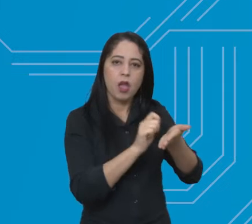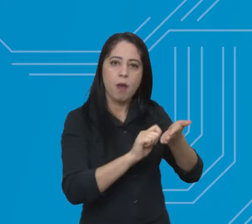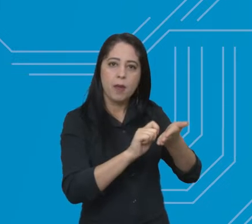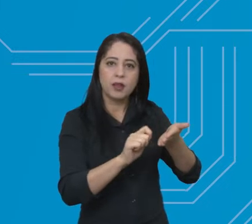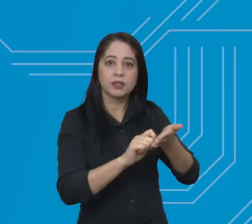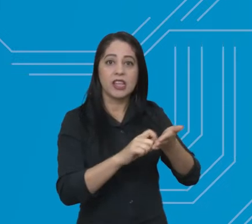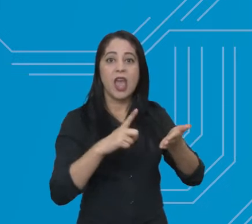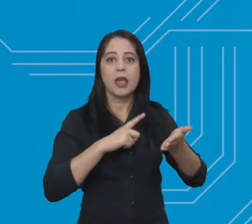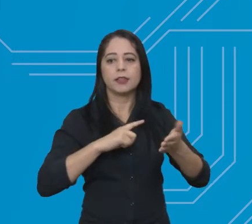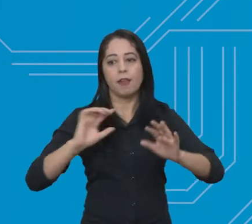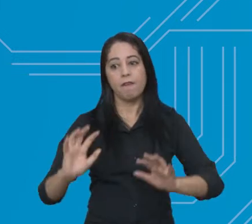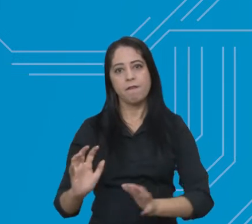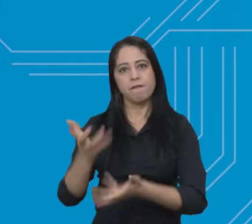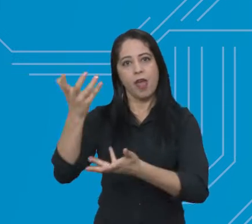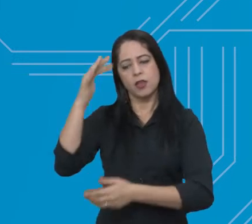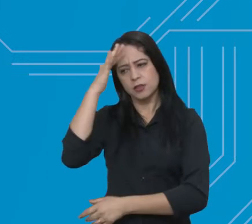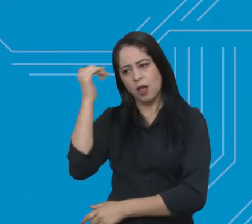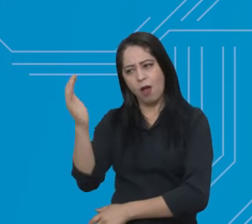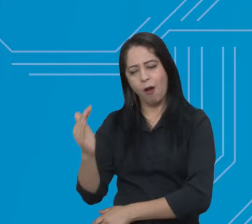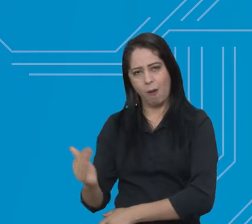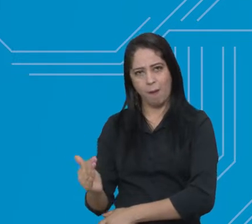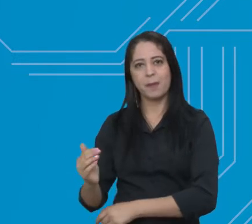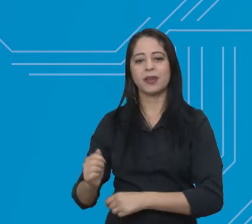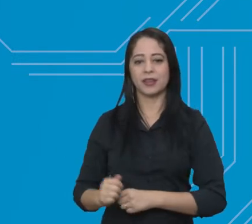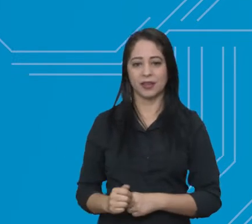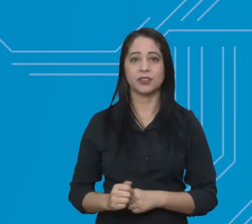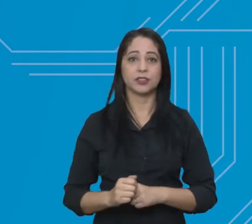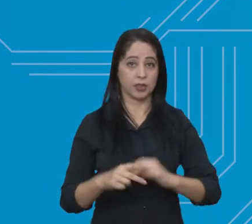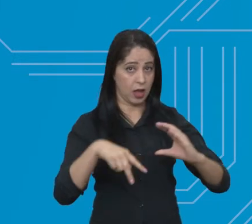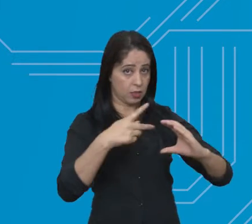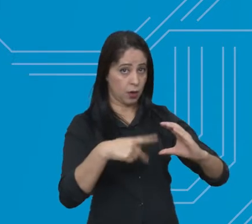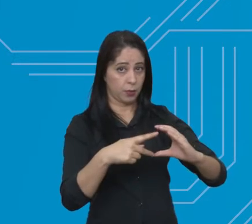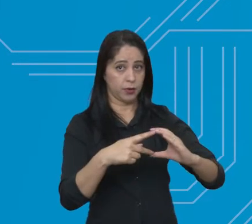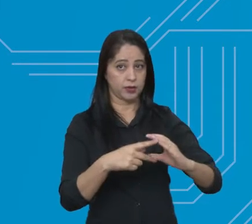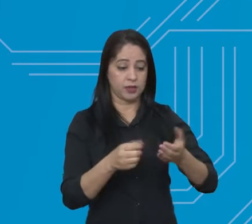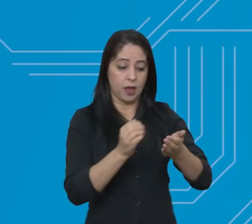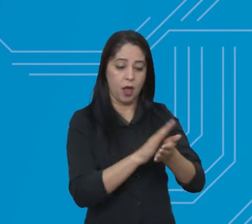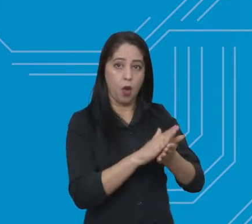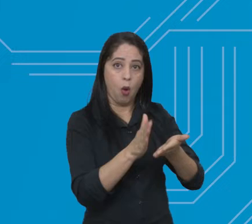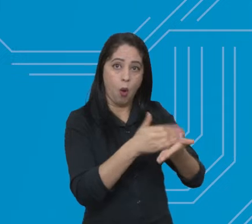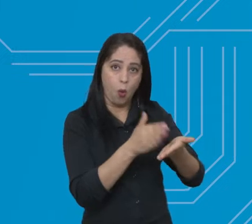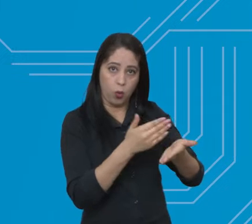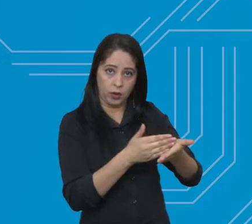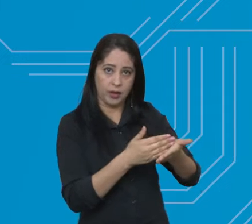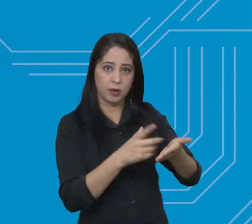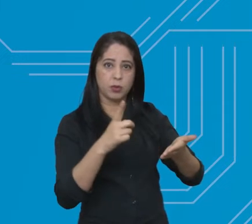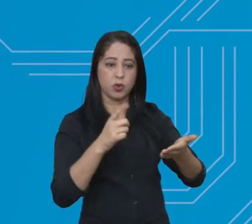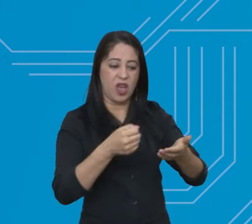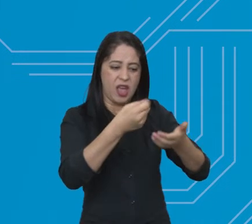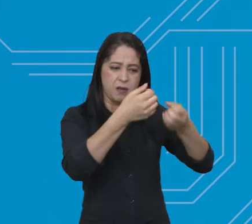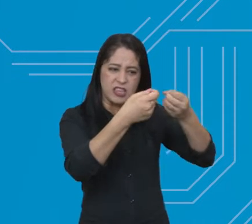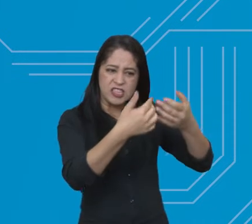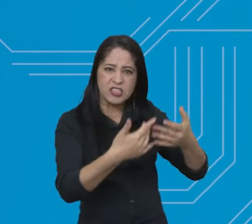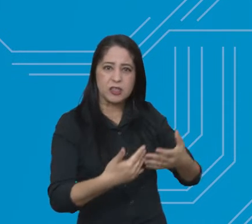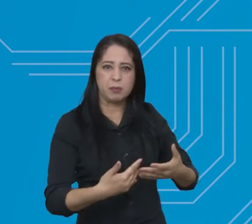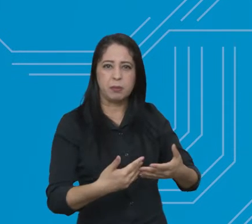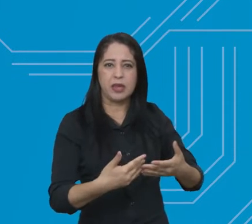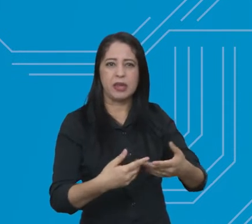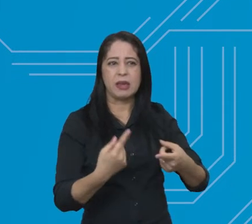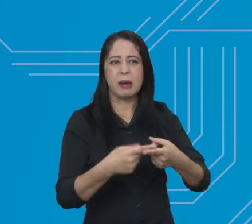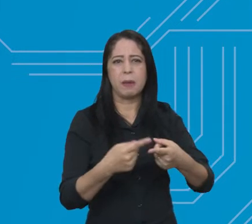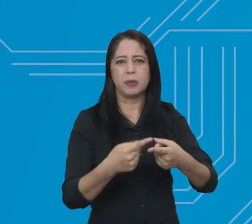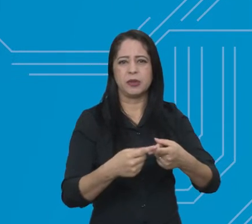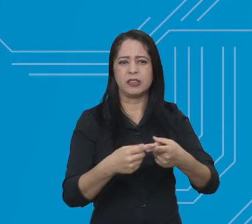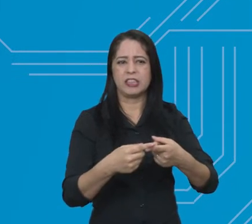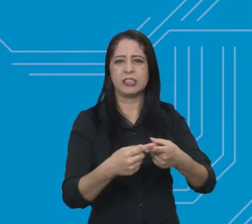uma cerimônia realizada no auditório da Câmara Municipal. Na obra, o escritor relata as torturas físicas e psicológicas a que